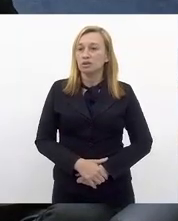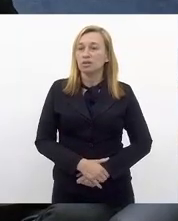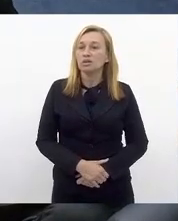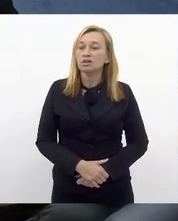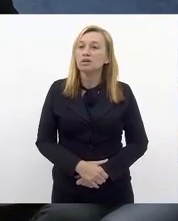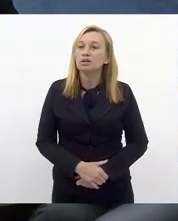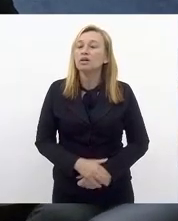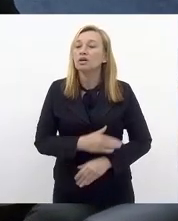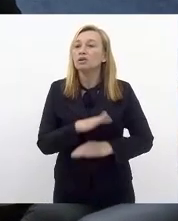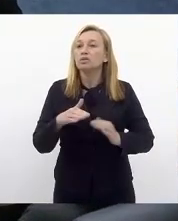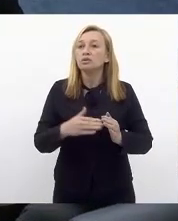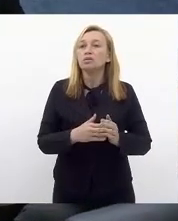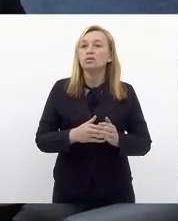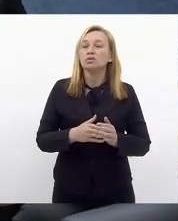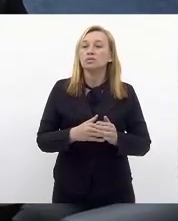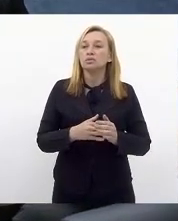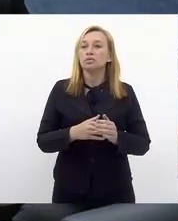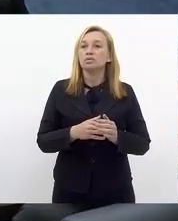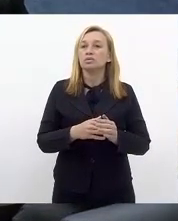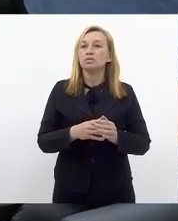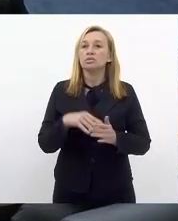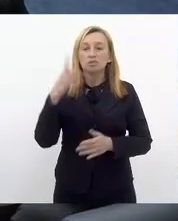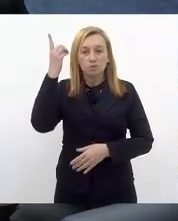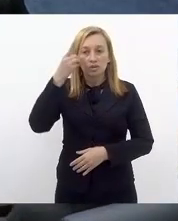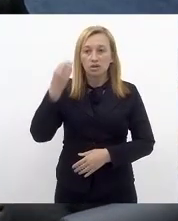que estão aqui Resistindo